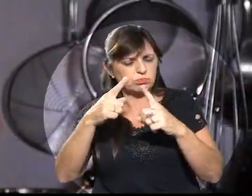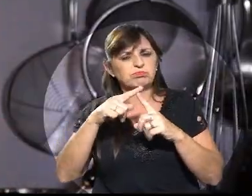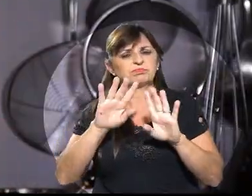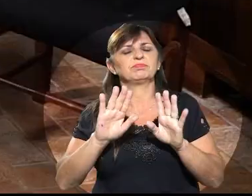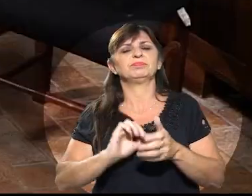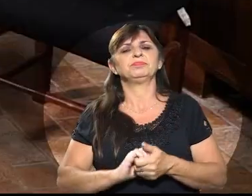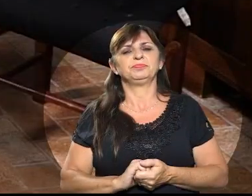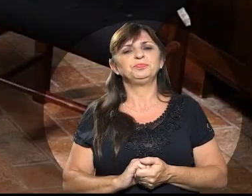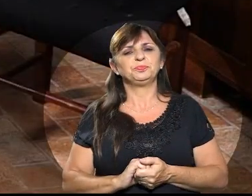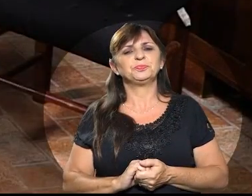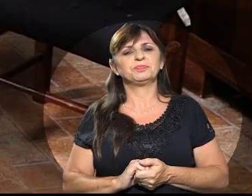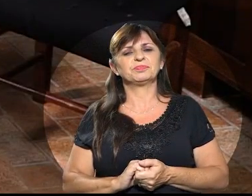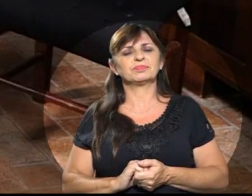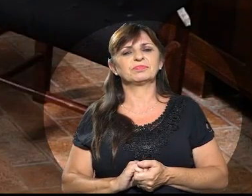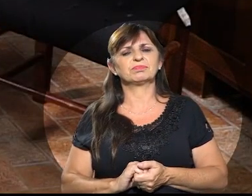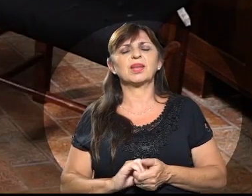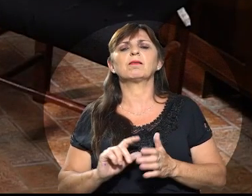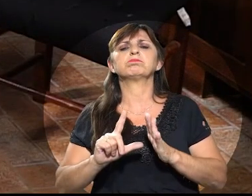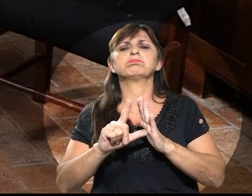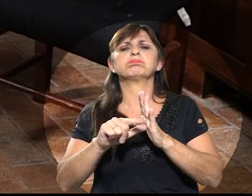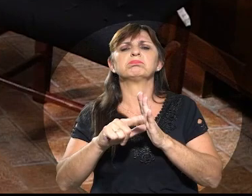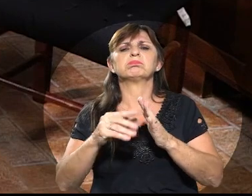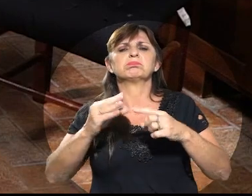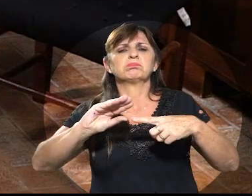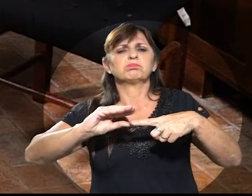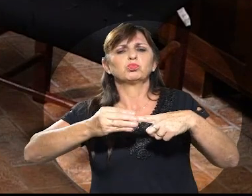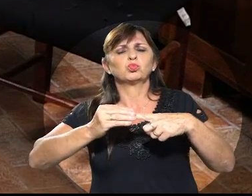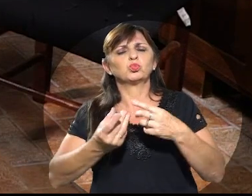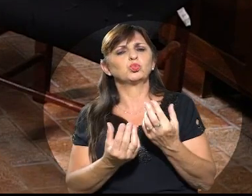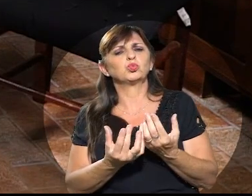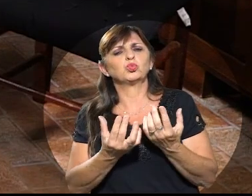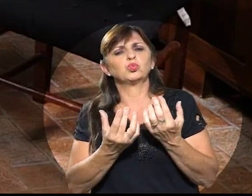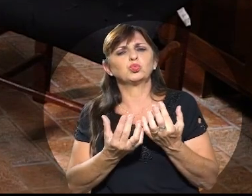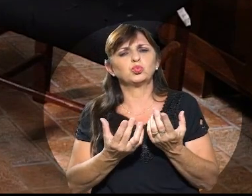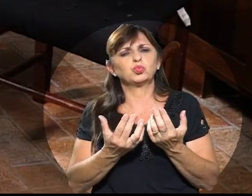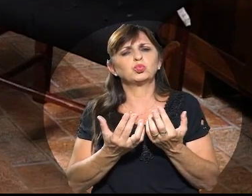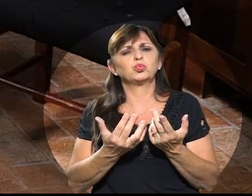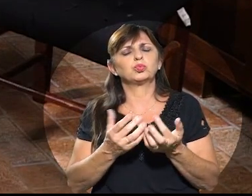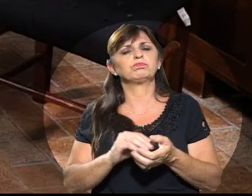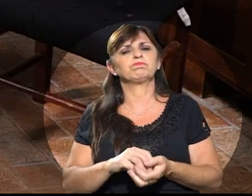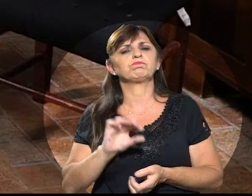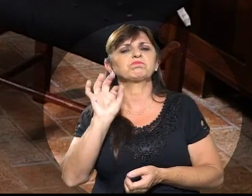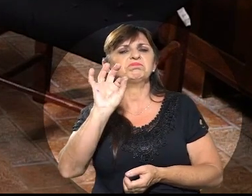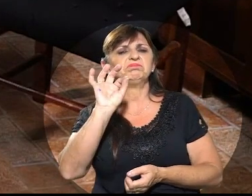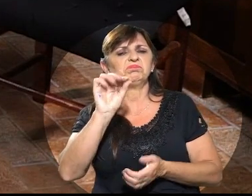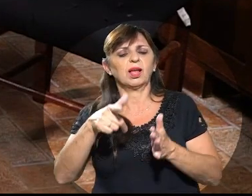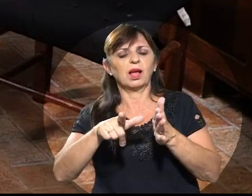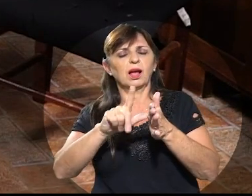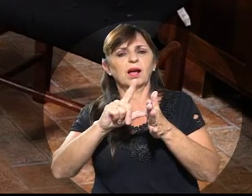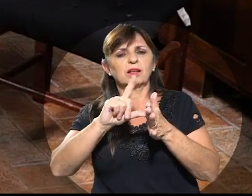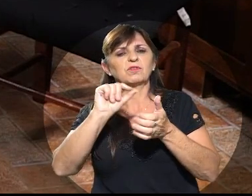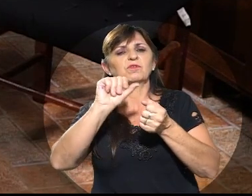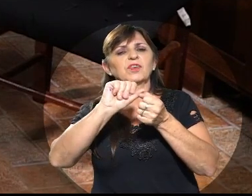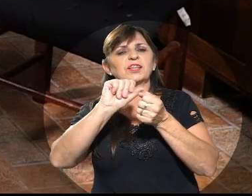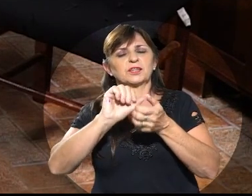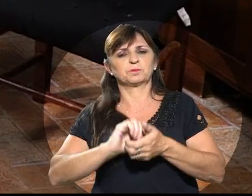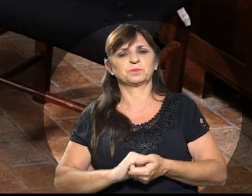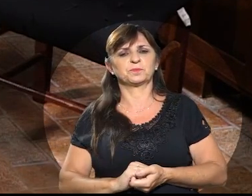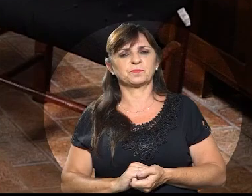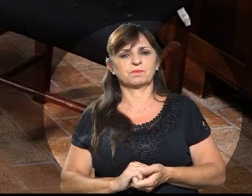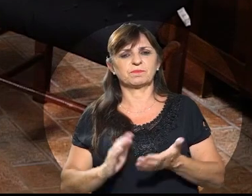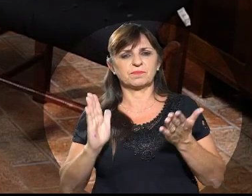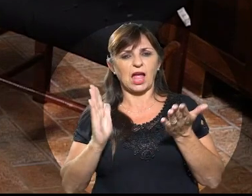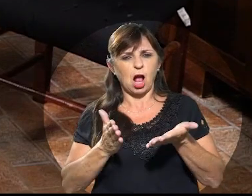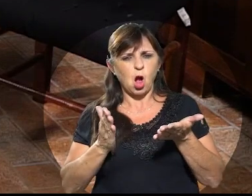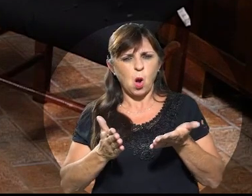de colocar a lentilha na panela, vamos dar sequência ao prato. O que nós vamos antecipar aqui? Agora nós vamos caramelizar a cebola.